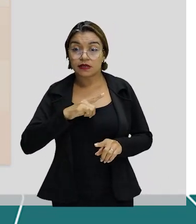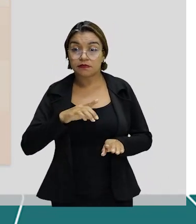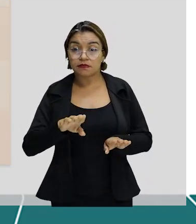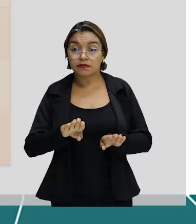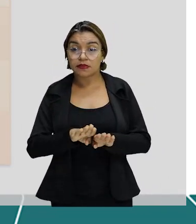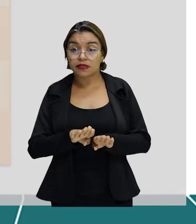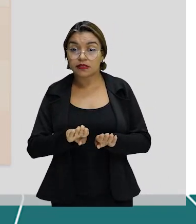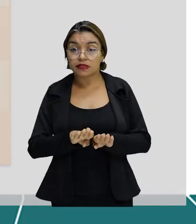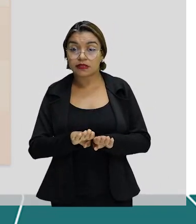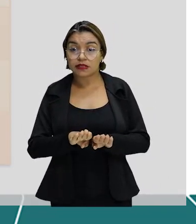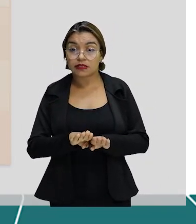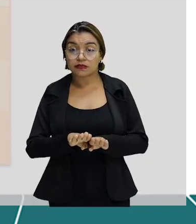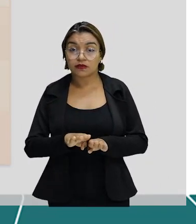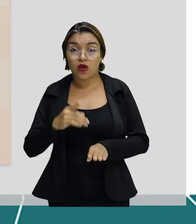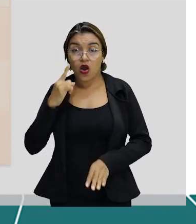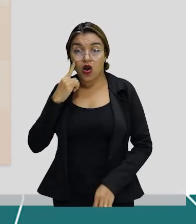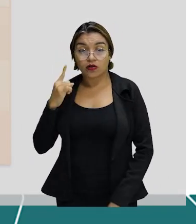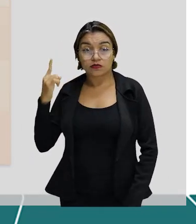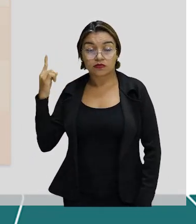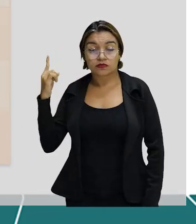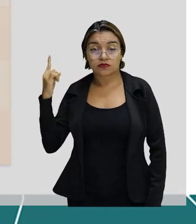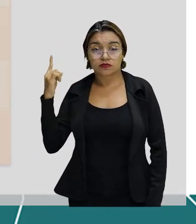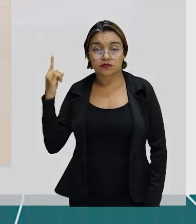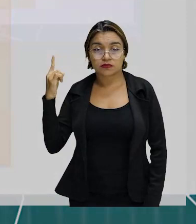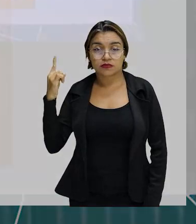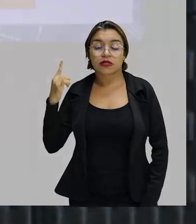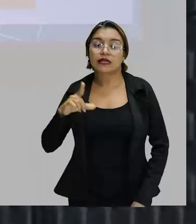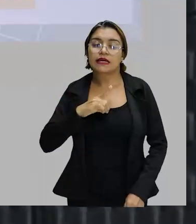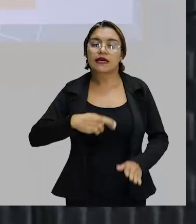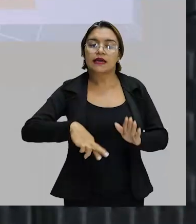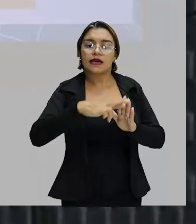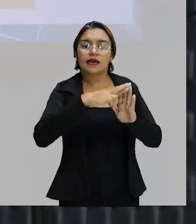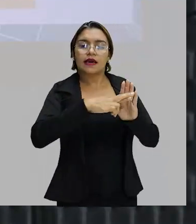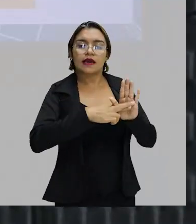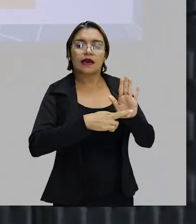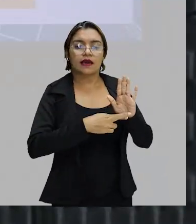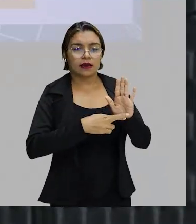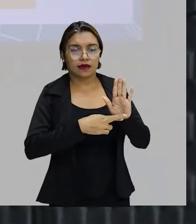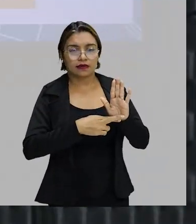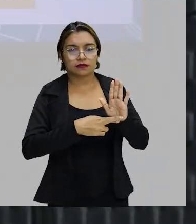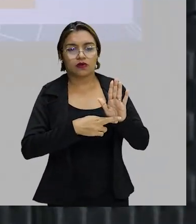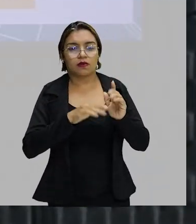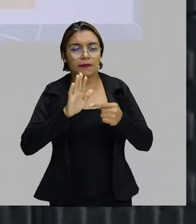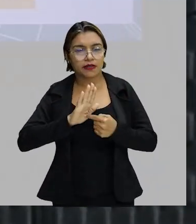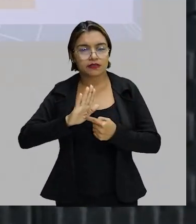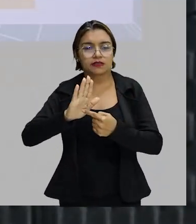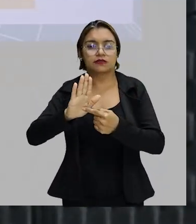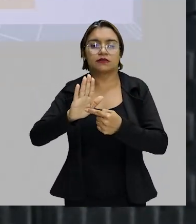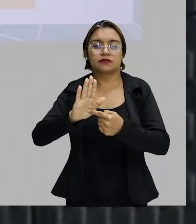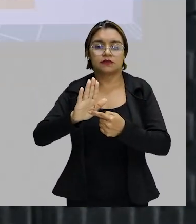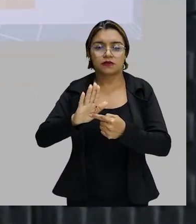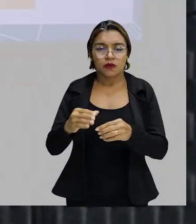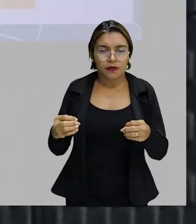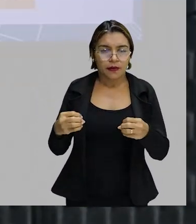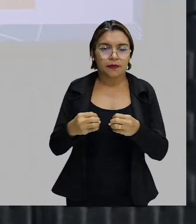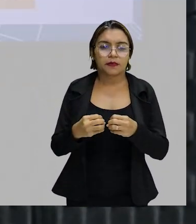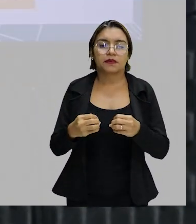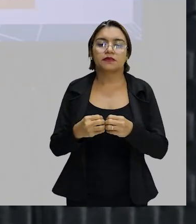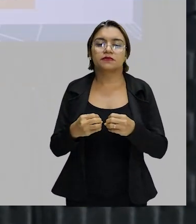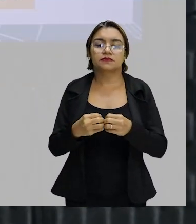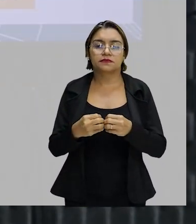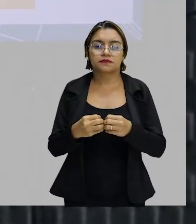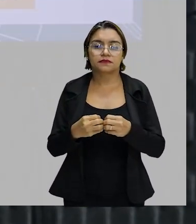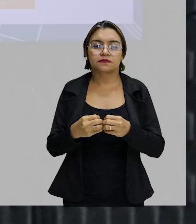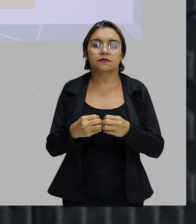para vocês eles vão avaliar esses critérios aqui ó a apresentação a aproximação